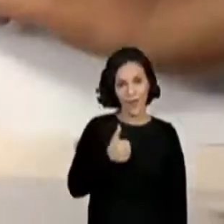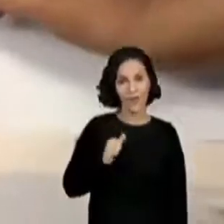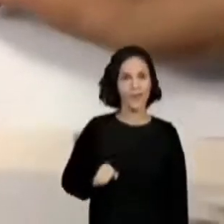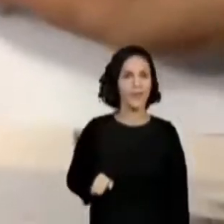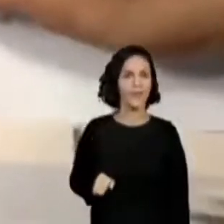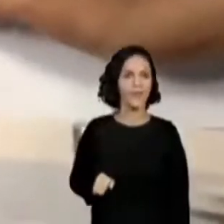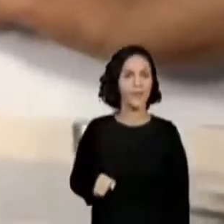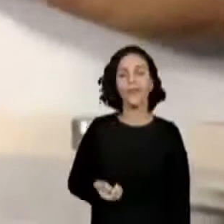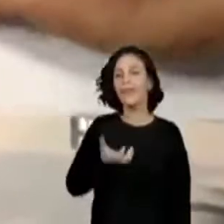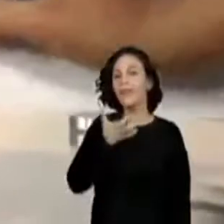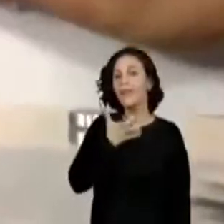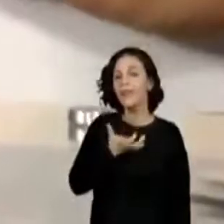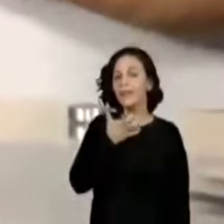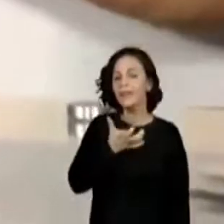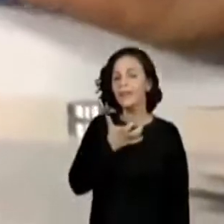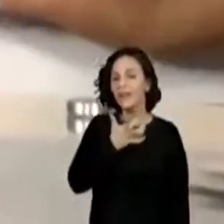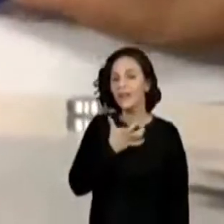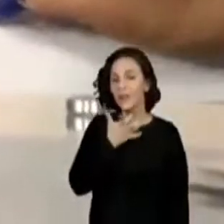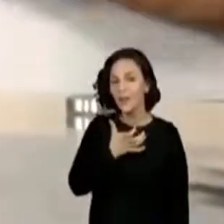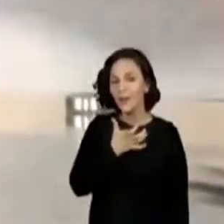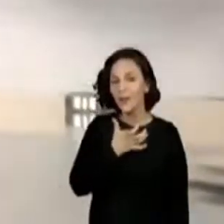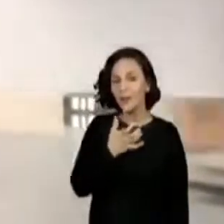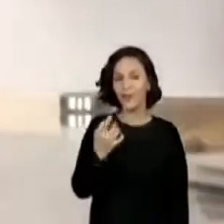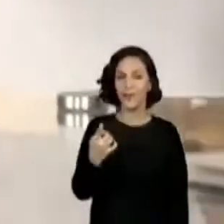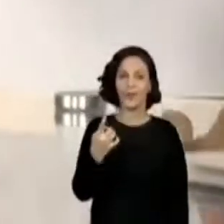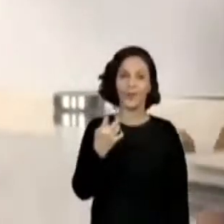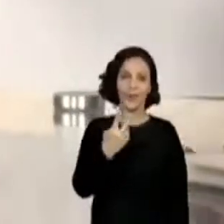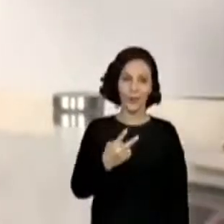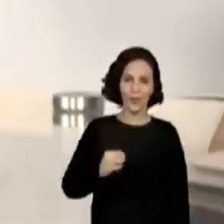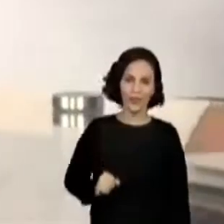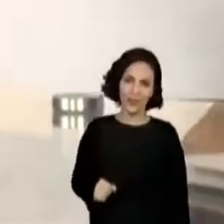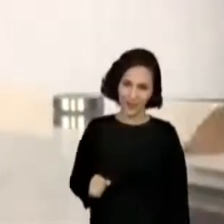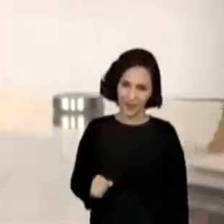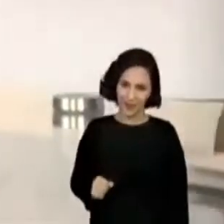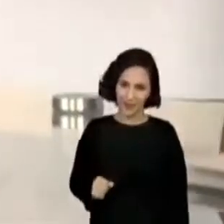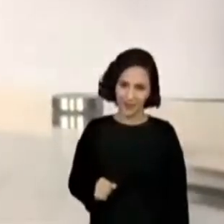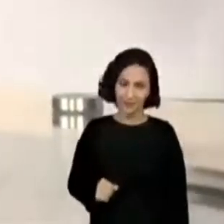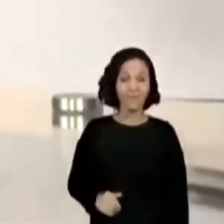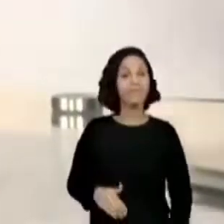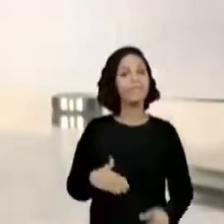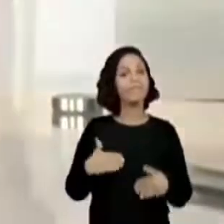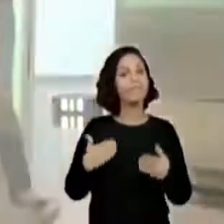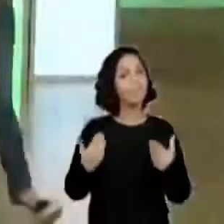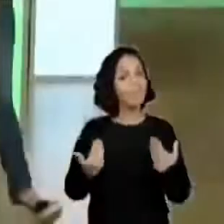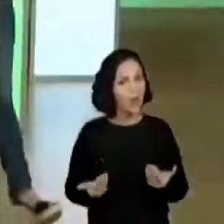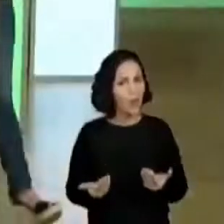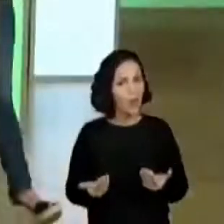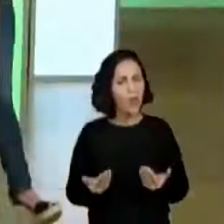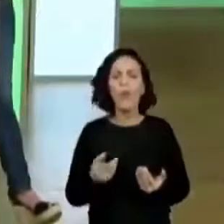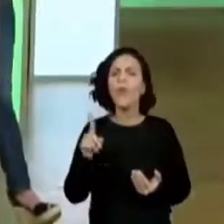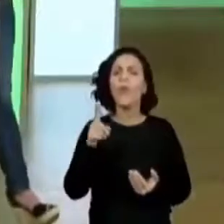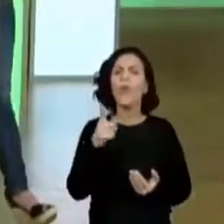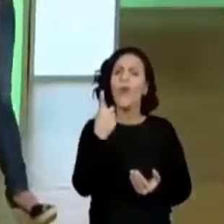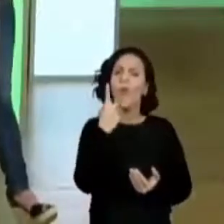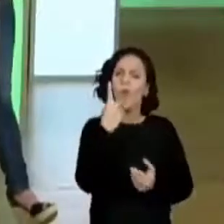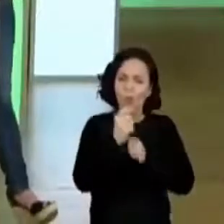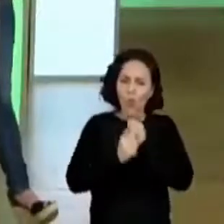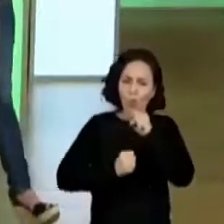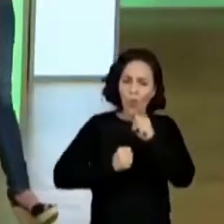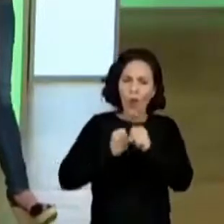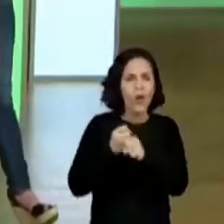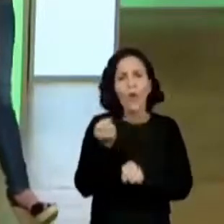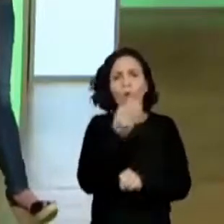11, dezembro, mês 12. Então a gente tem quantos meses aí no